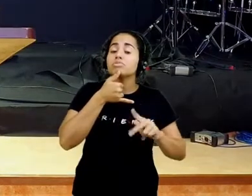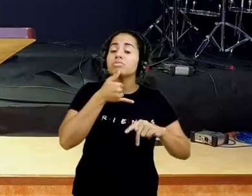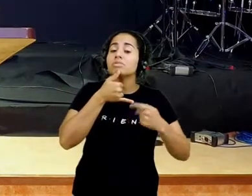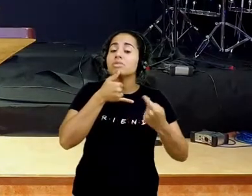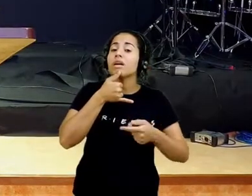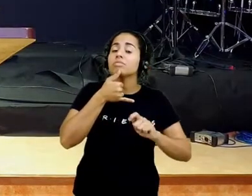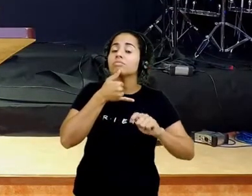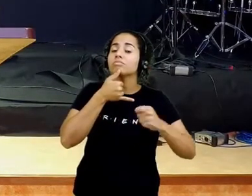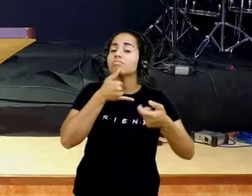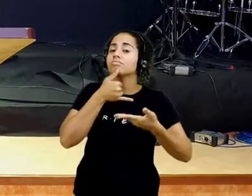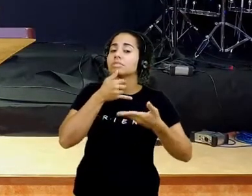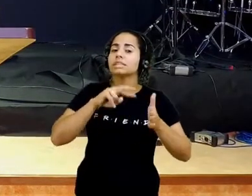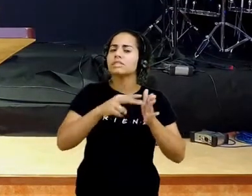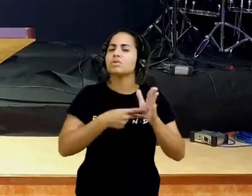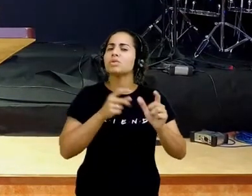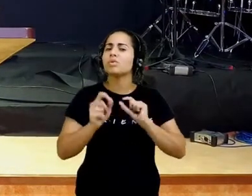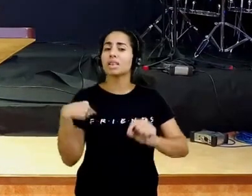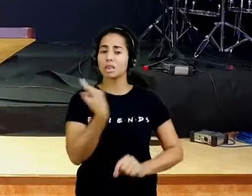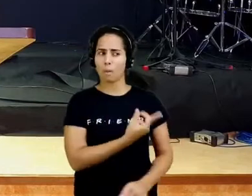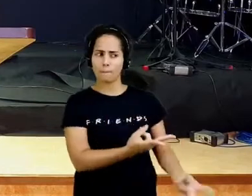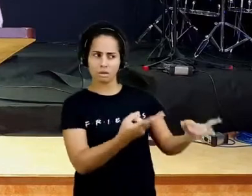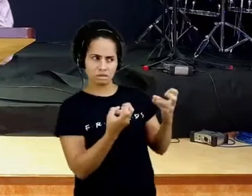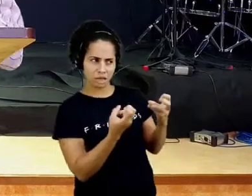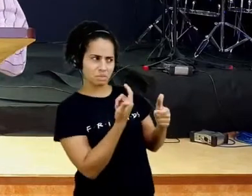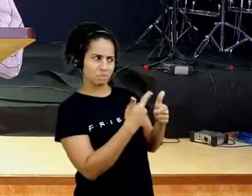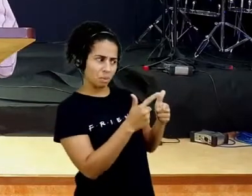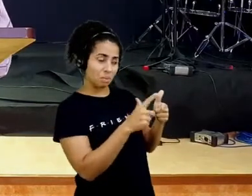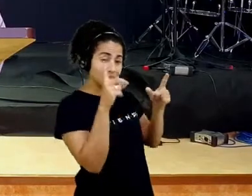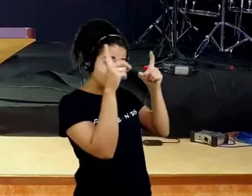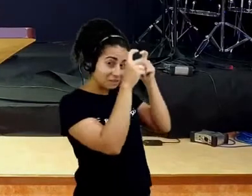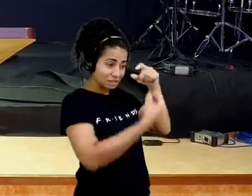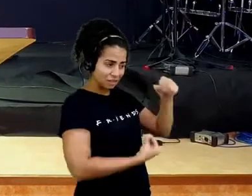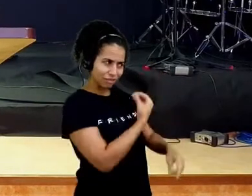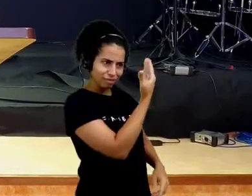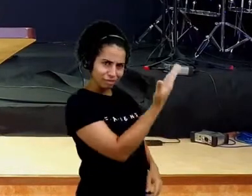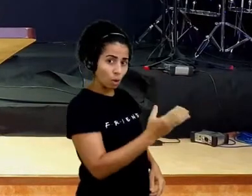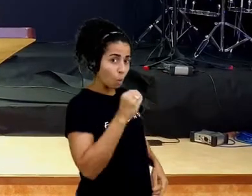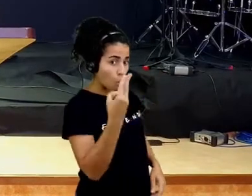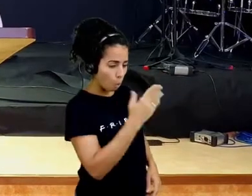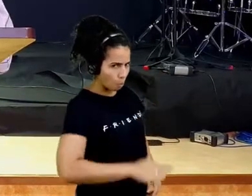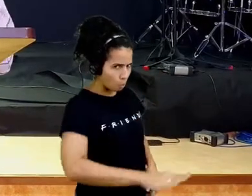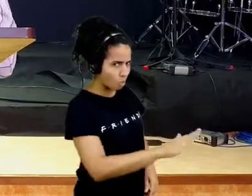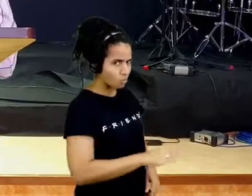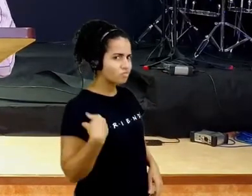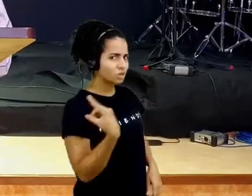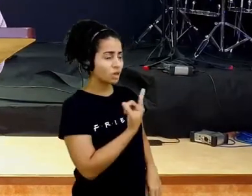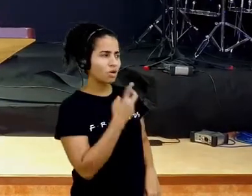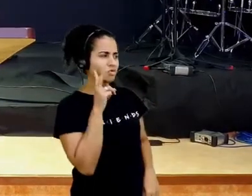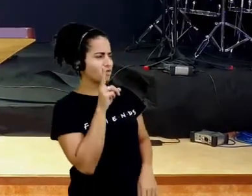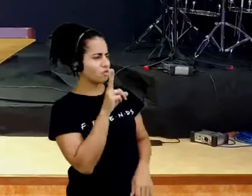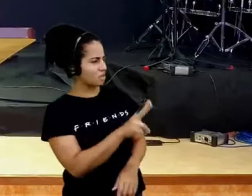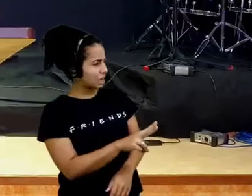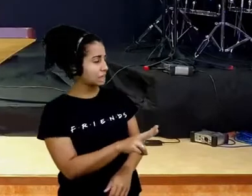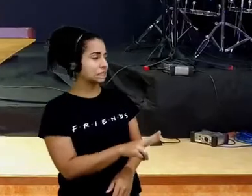a situação difícil daquela pessoa ou daquele povo, a gente vê